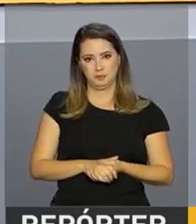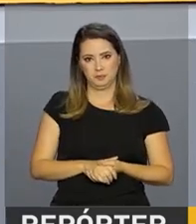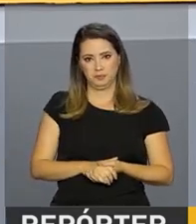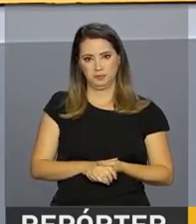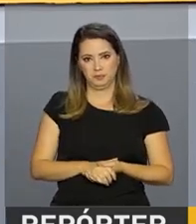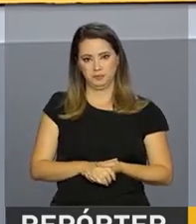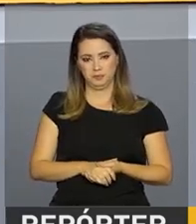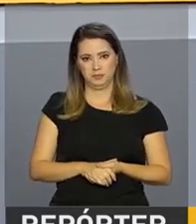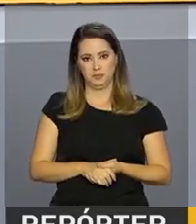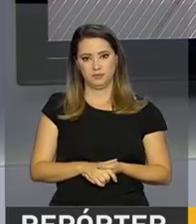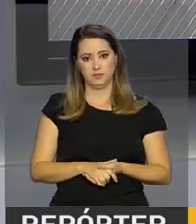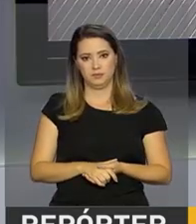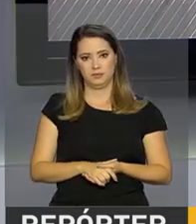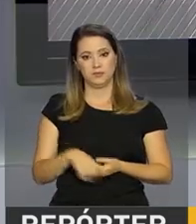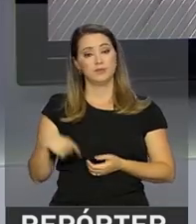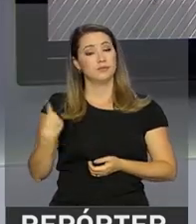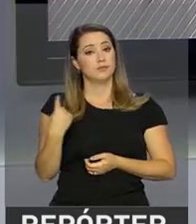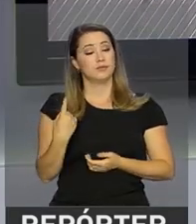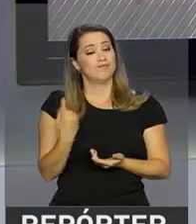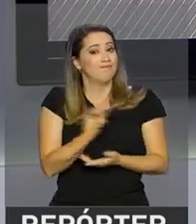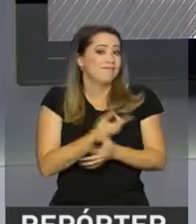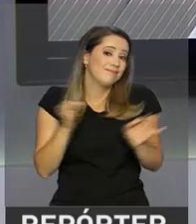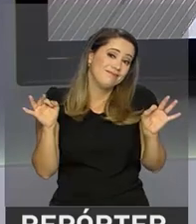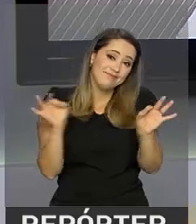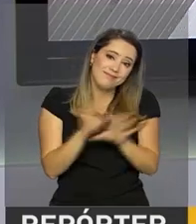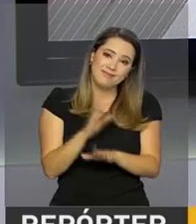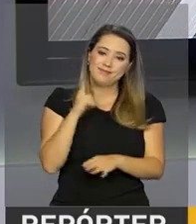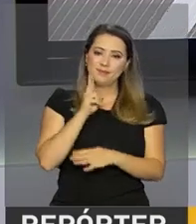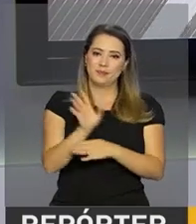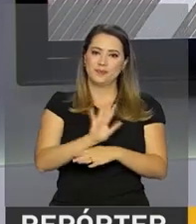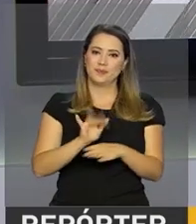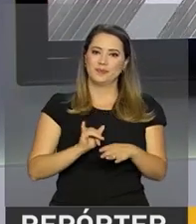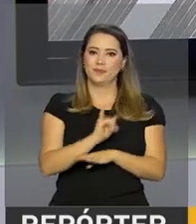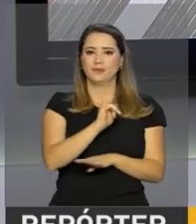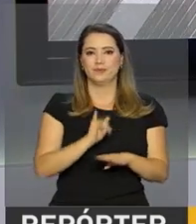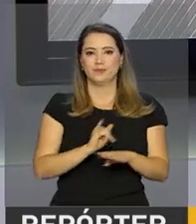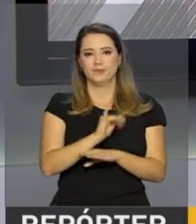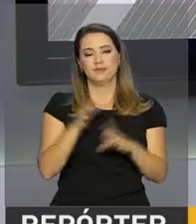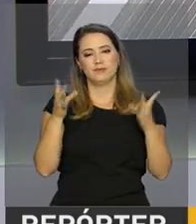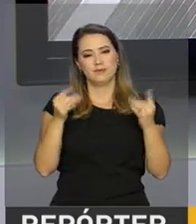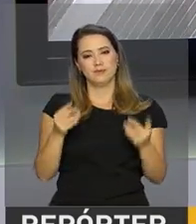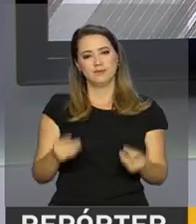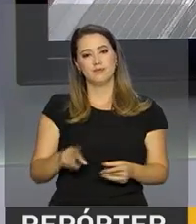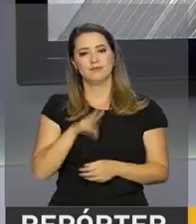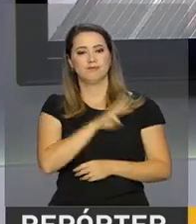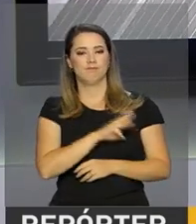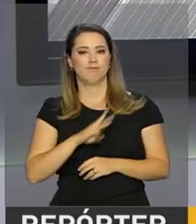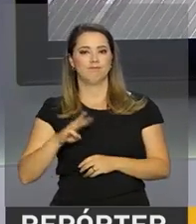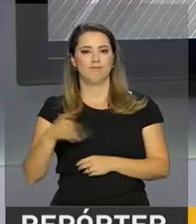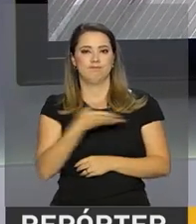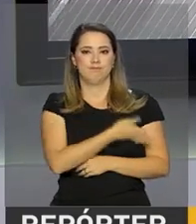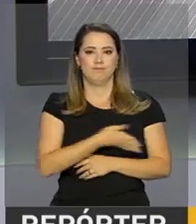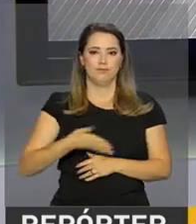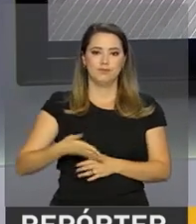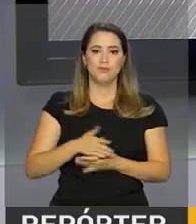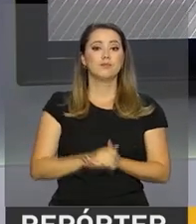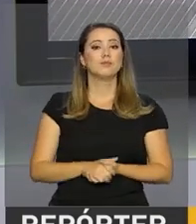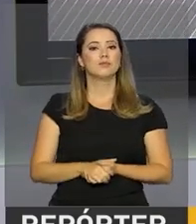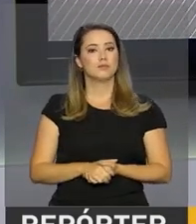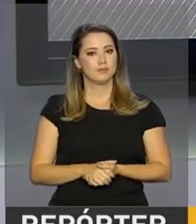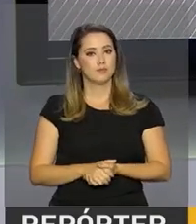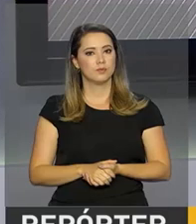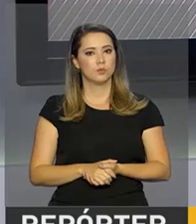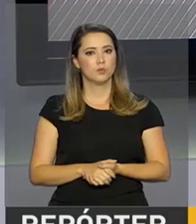gmail.com a gente fica por aqui e reveja as nossas reportagens no youtube acompanhe nossa programação também na página da